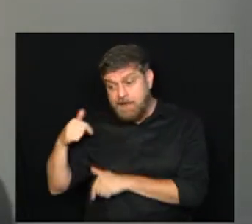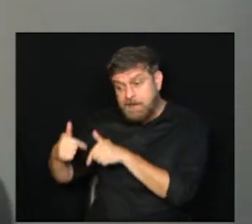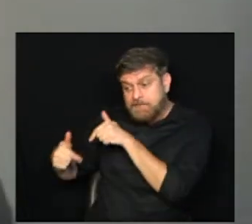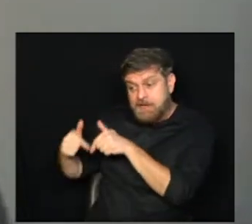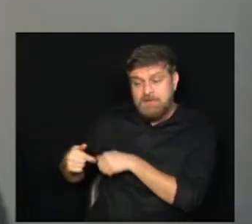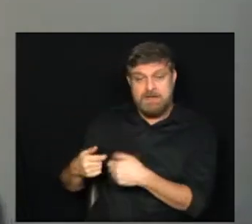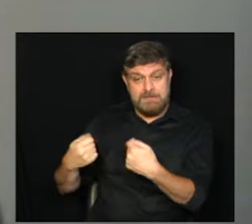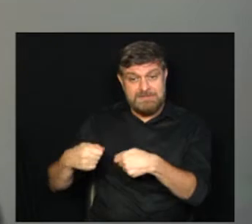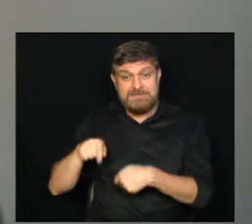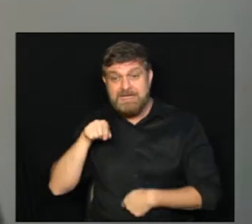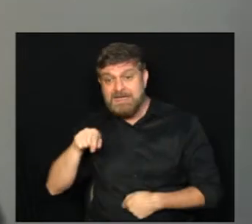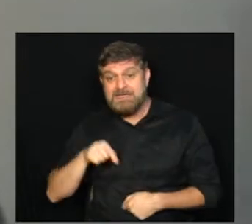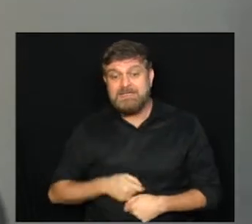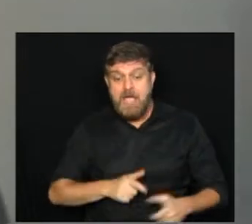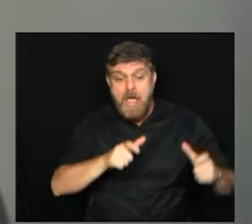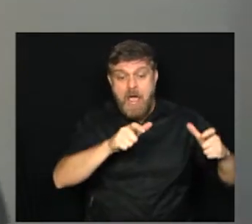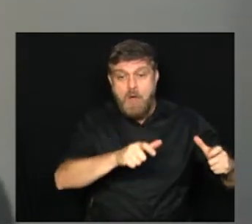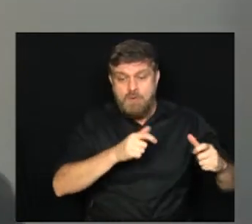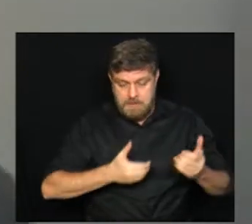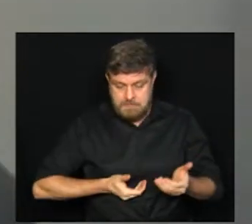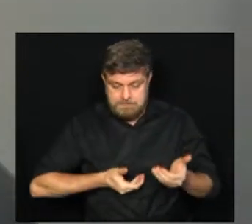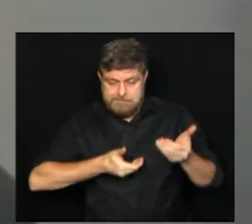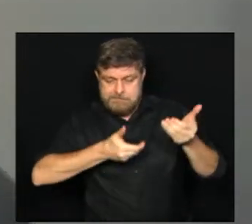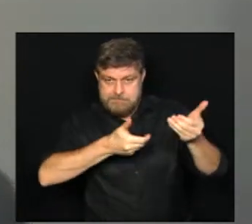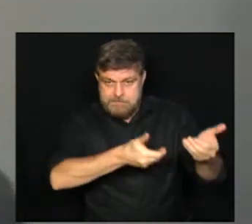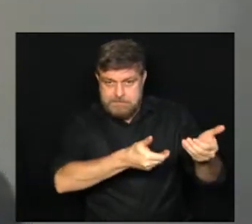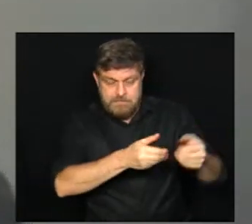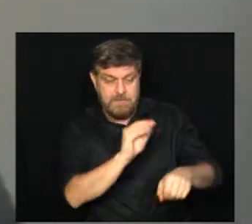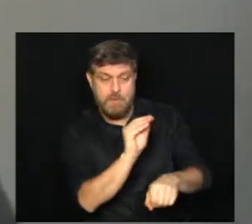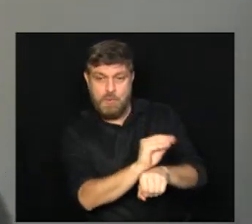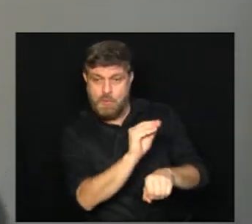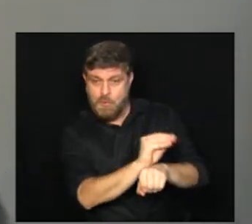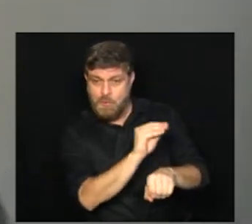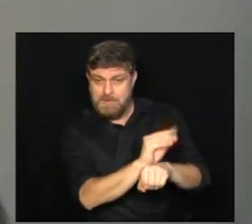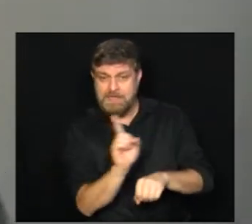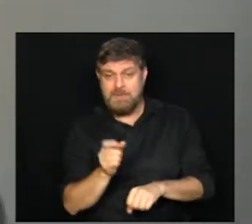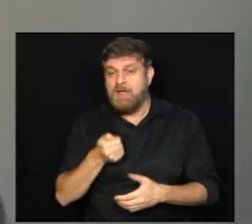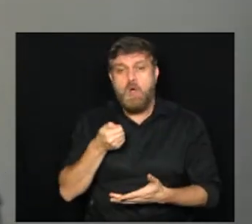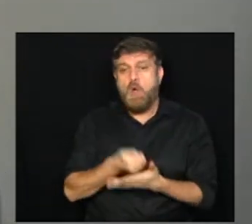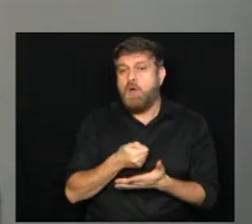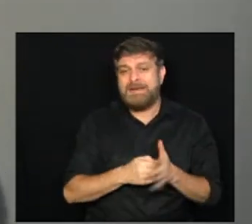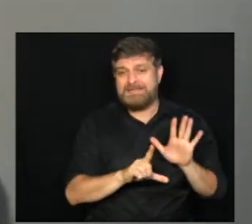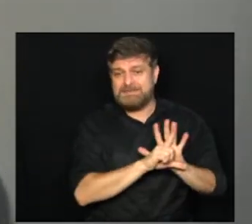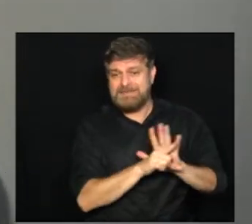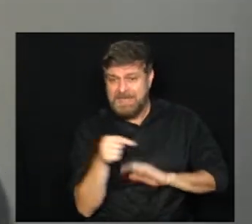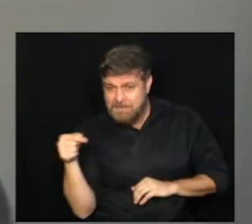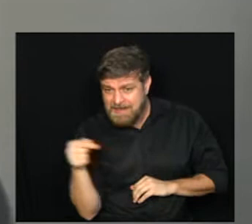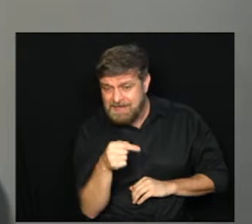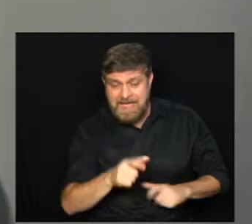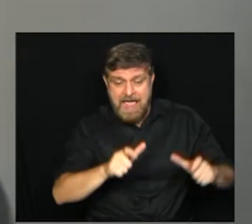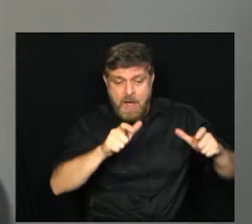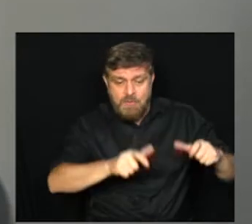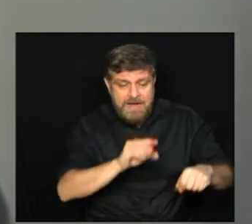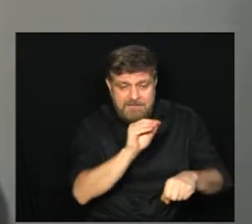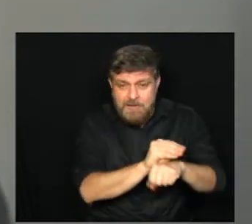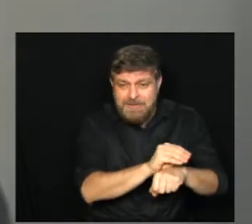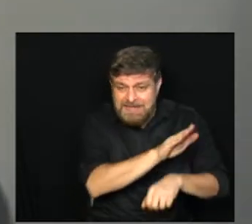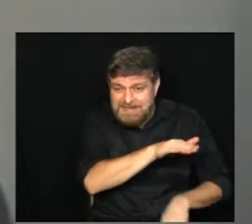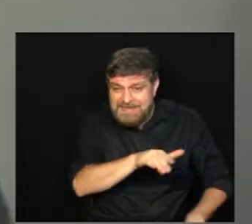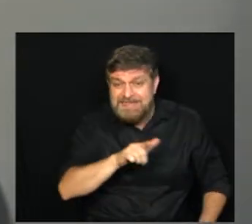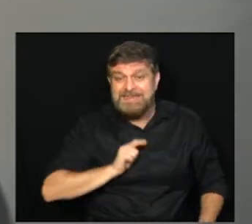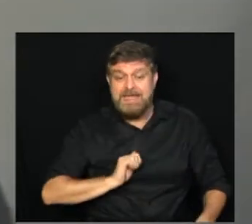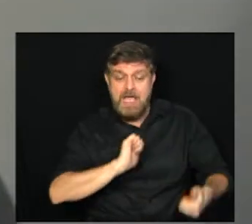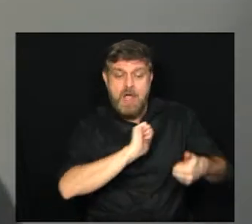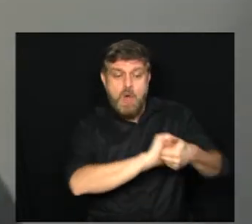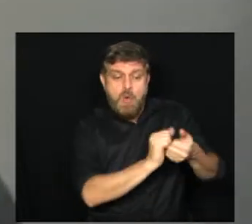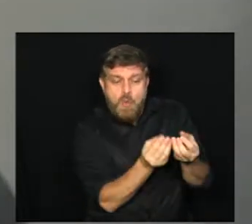em espaços protegidos, sendo atendidas não só por obrigação de lei, mas com qualidade. Eu sempre falo isso, porque não é só o atendimento, mas